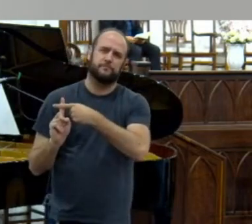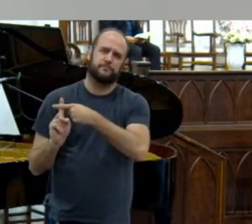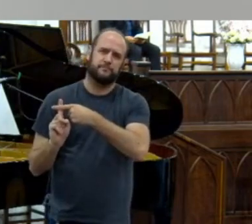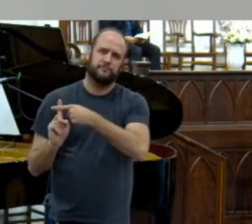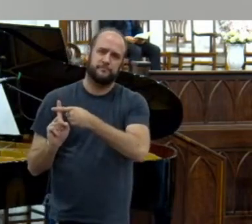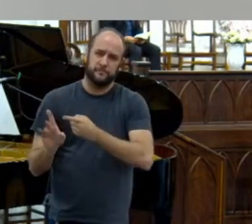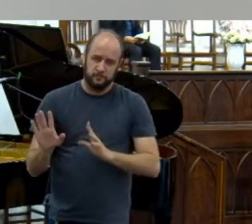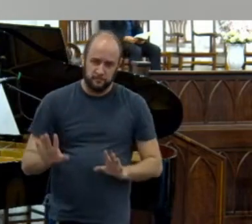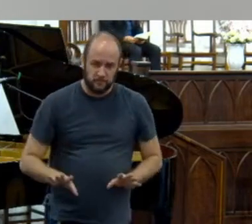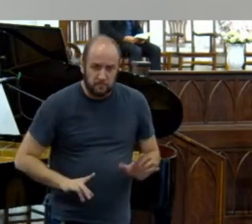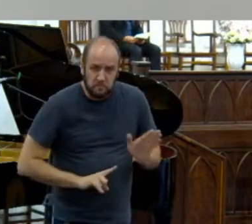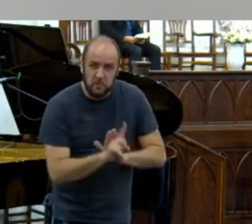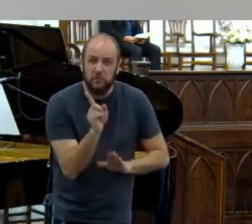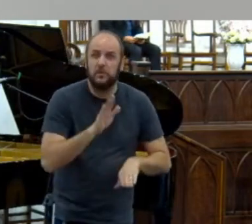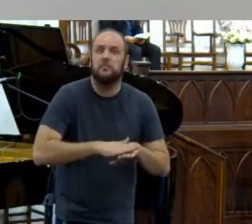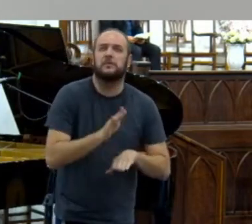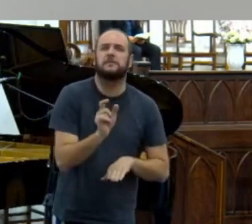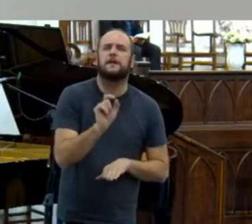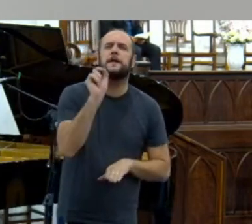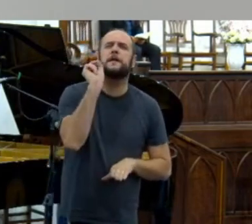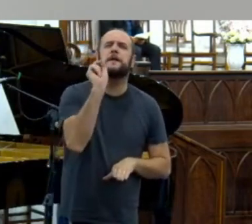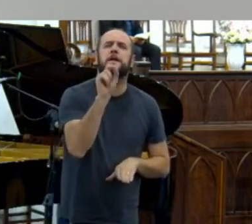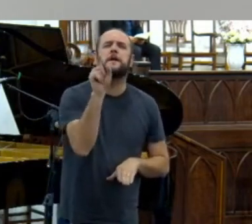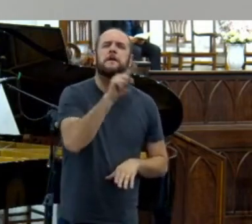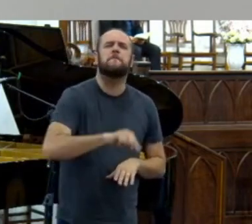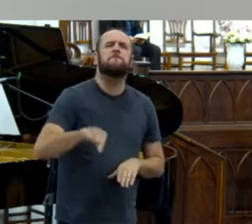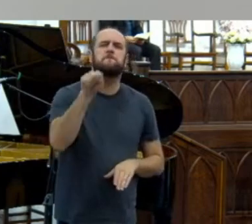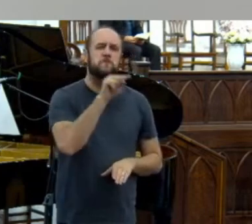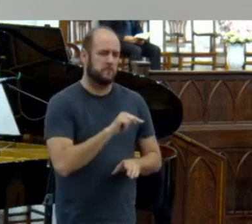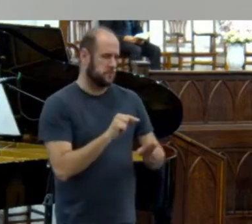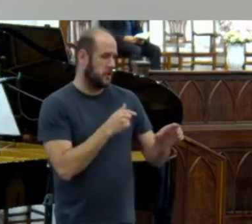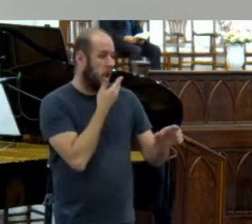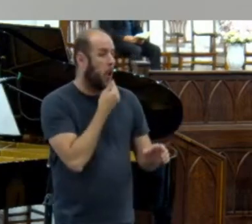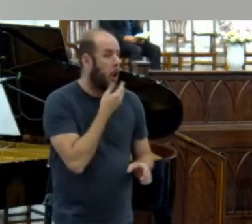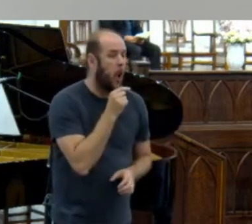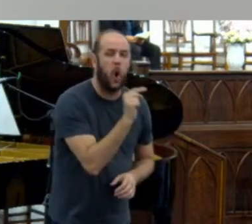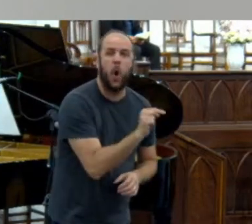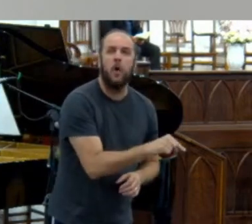da pergunta. Quem és tu, ó homem, para fazer o quê?